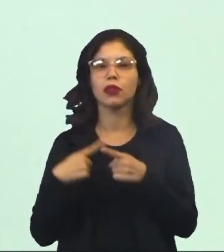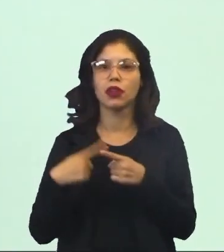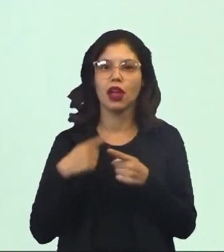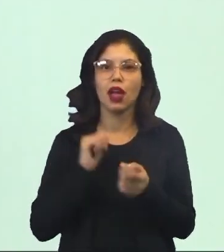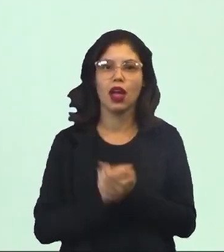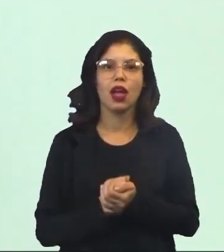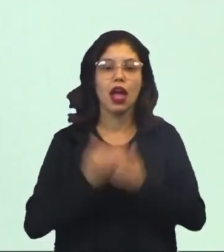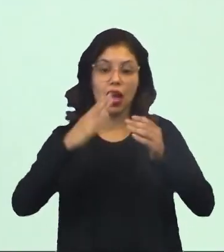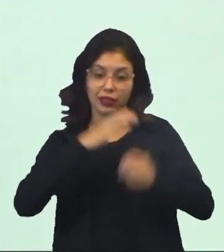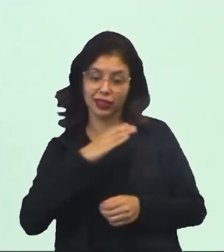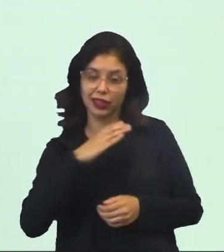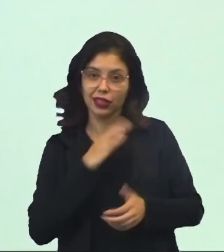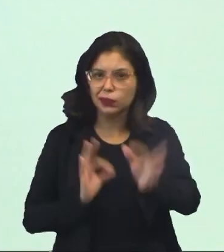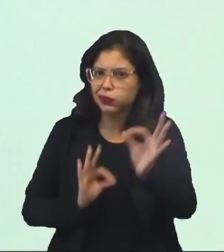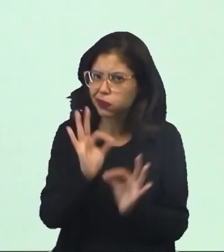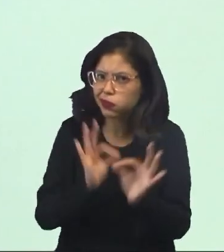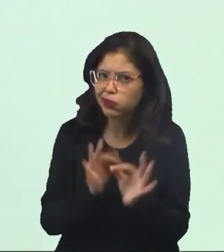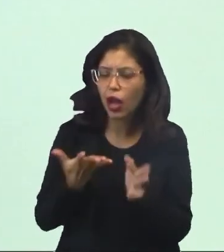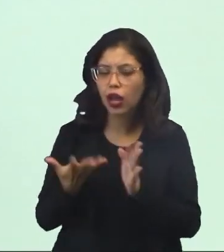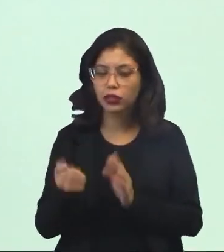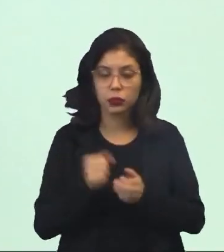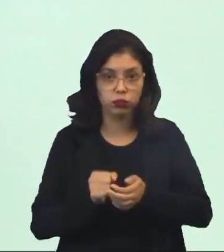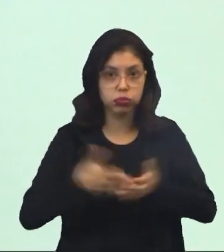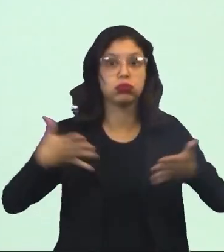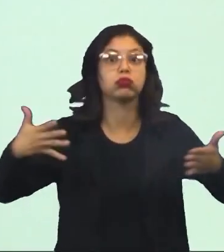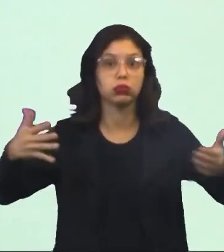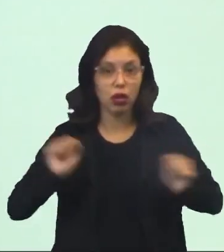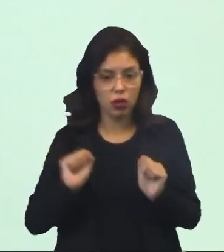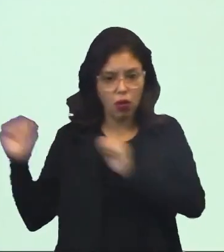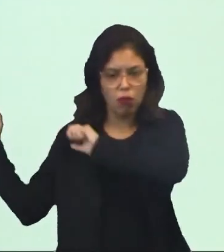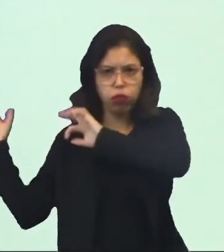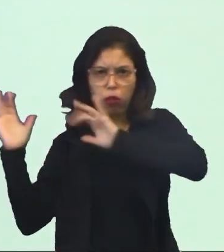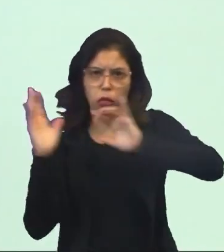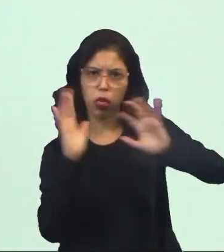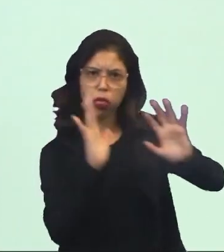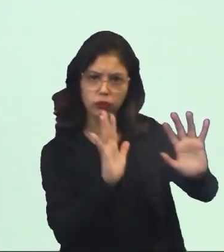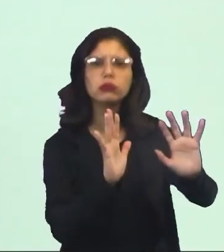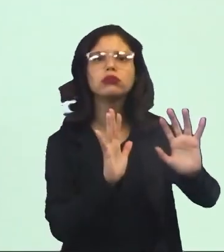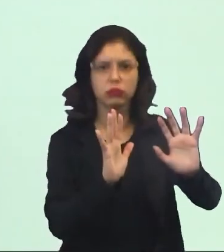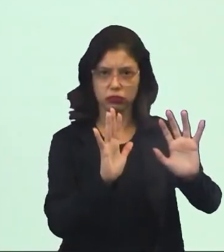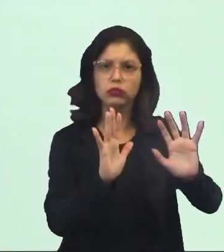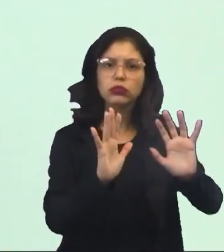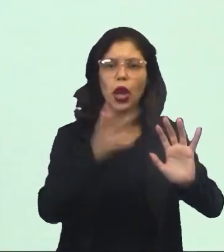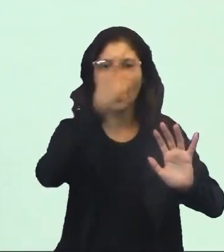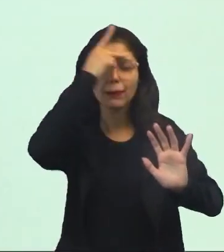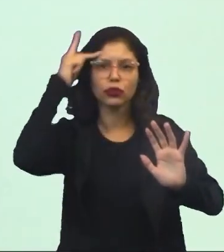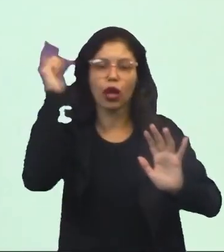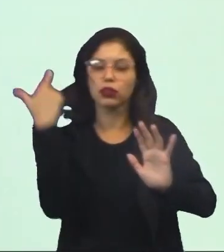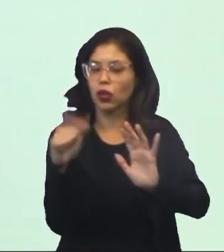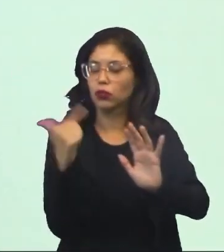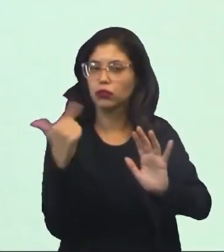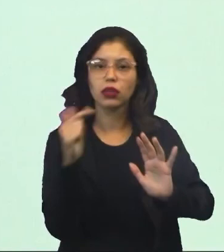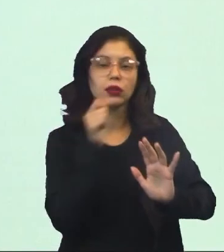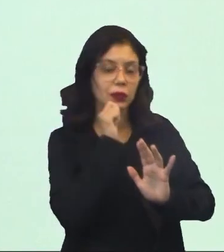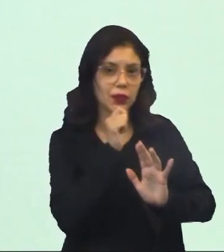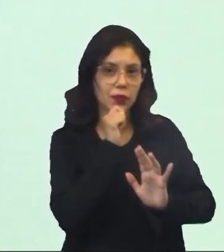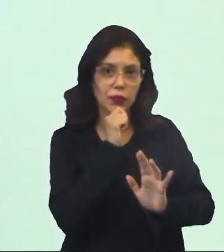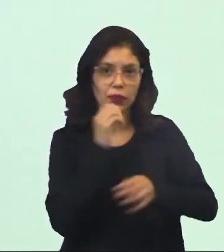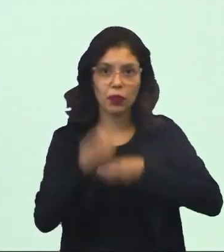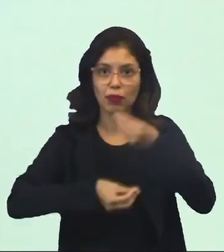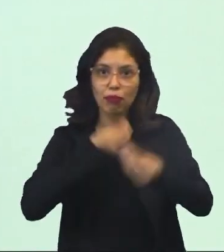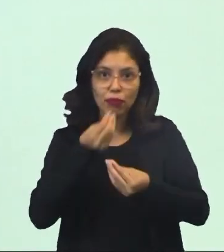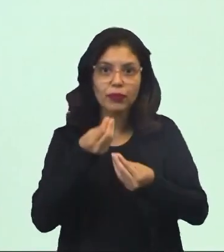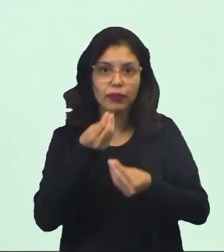ela não está preparada muitas vezes para receber um grande fluxo que vem de pessoas. Aí essas pessoas, por não terem ainda